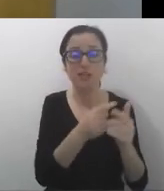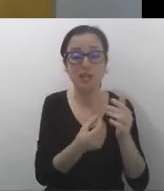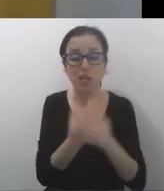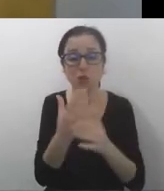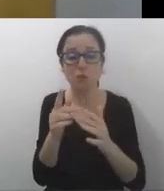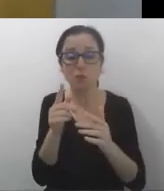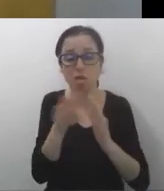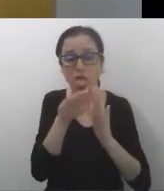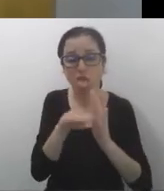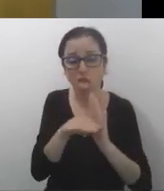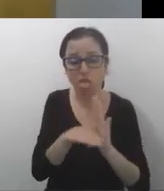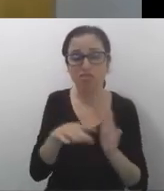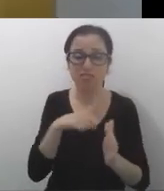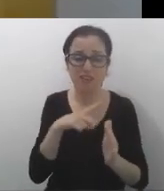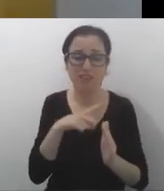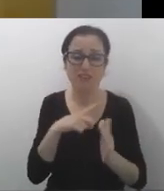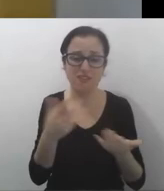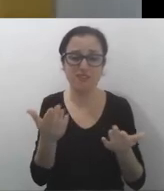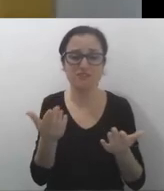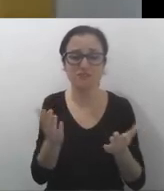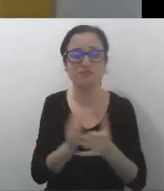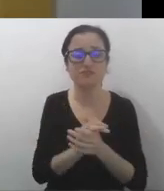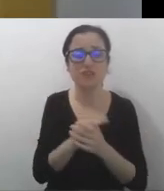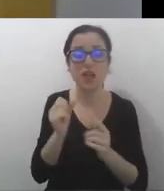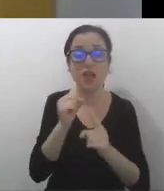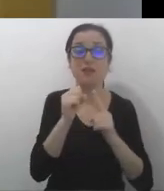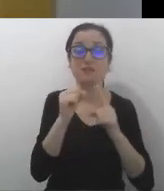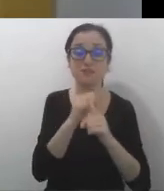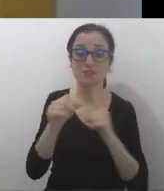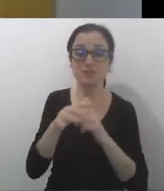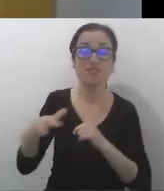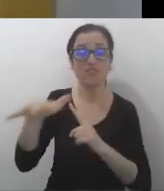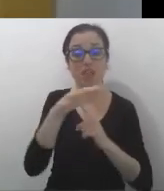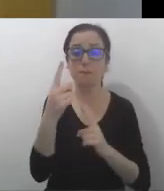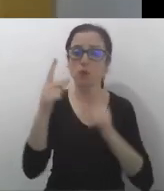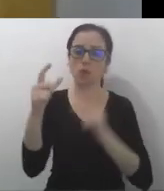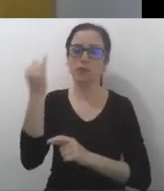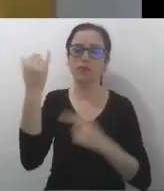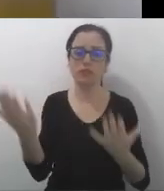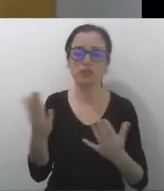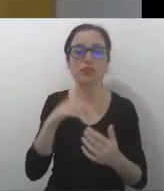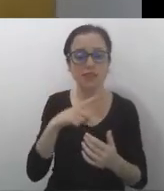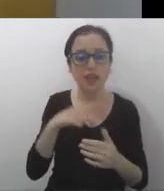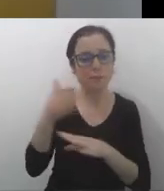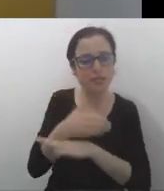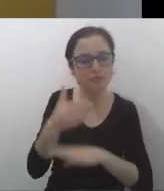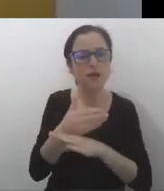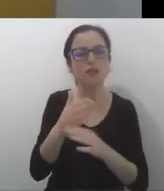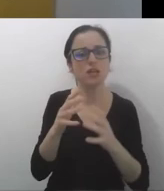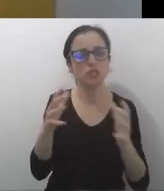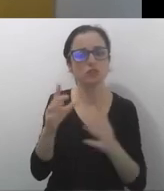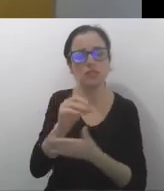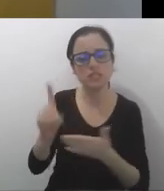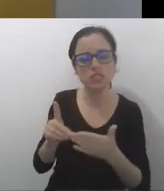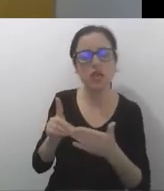lugar, e você tem uma participação muito grande dos designers, não apenas no plano representacional